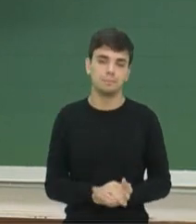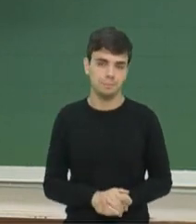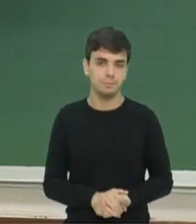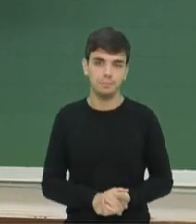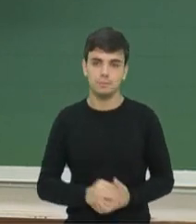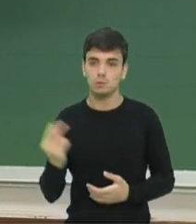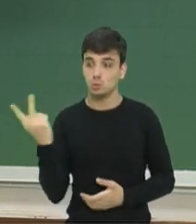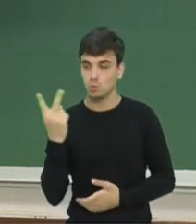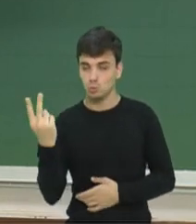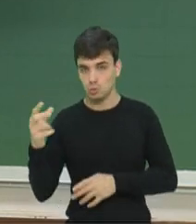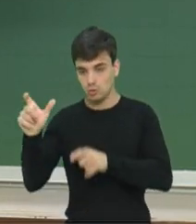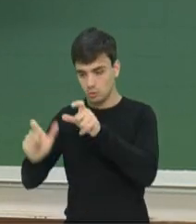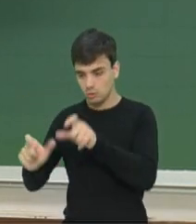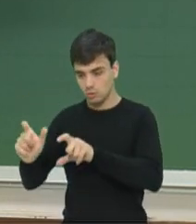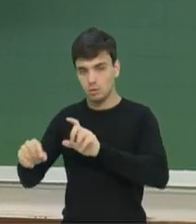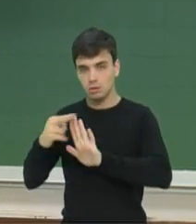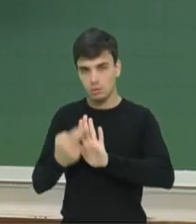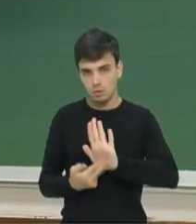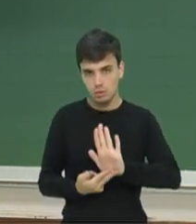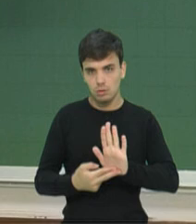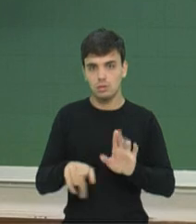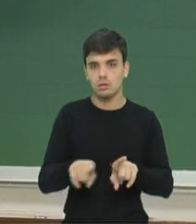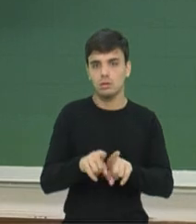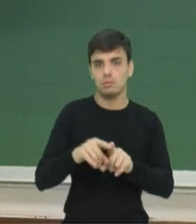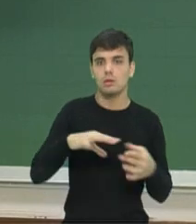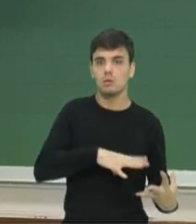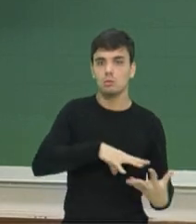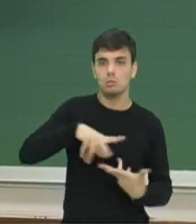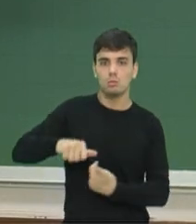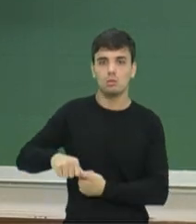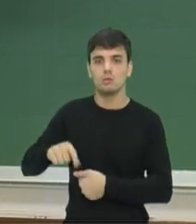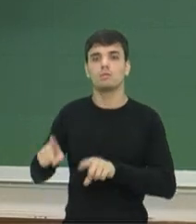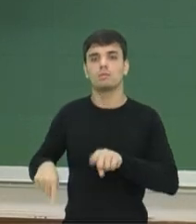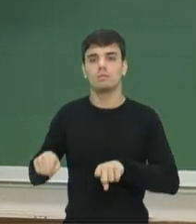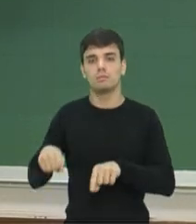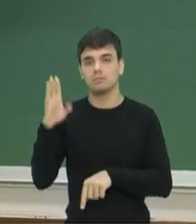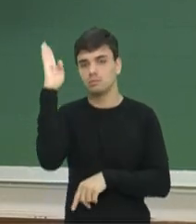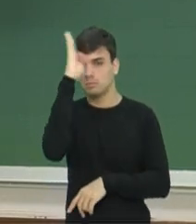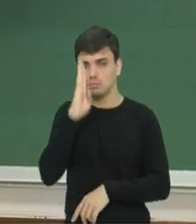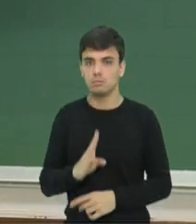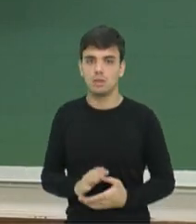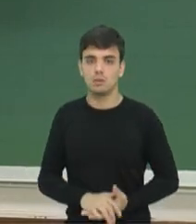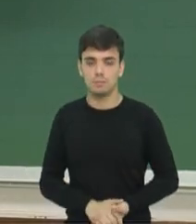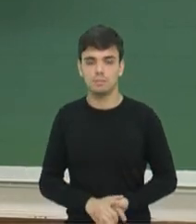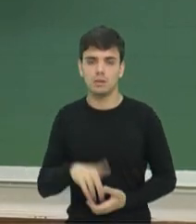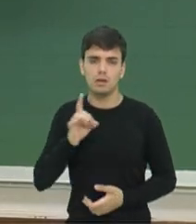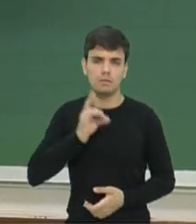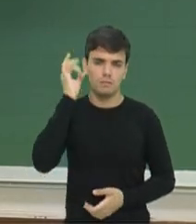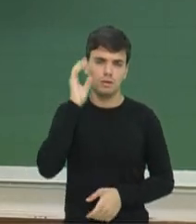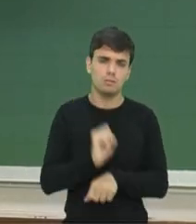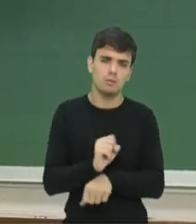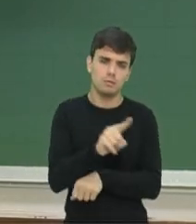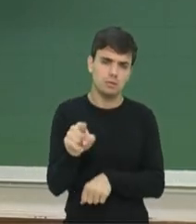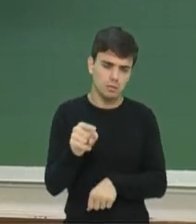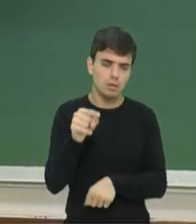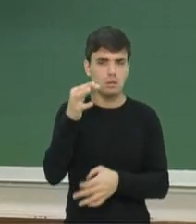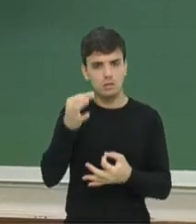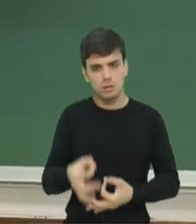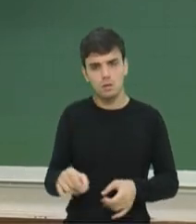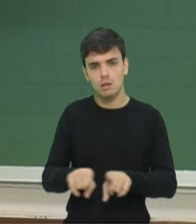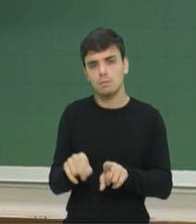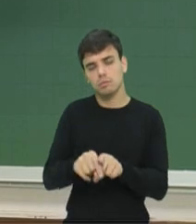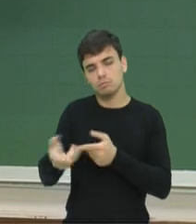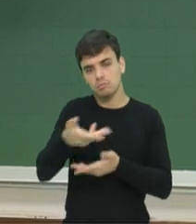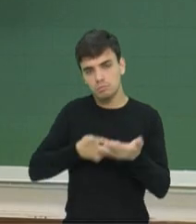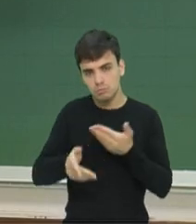entidades que regulamentam no mundo e no Brasil. Bem tranquilo esse exercício, bem fácil lá. Espero que você tenha acertado, interagido no aplicativo Aula